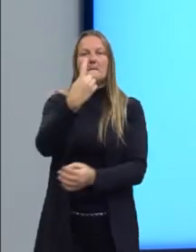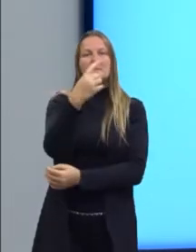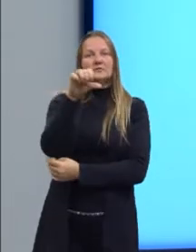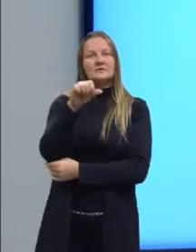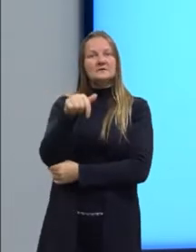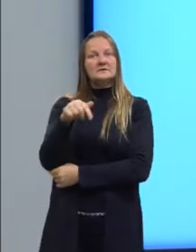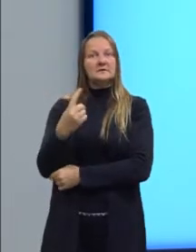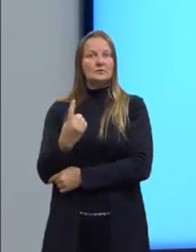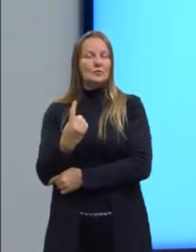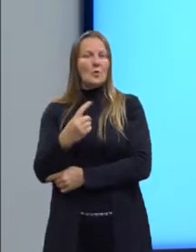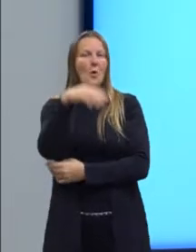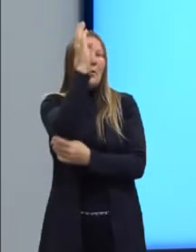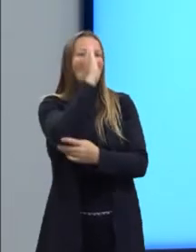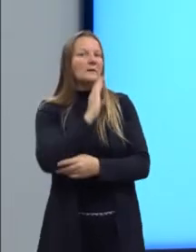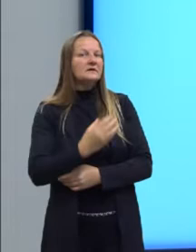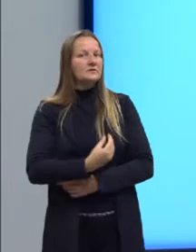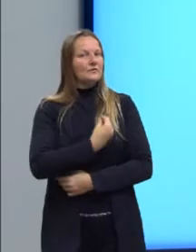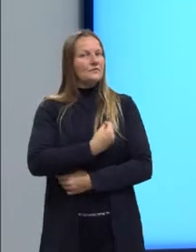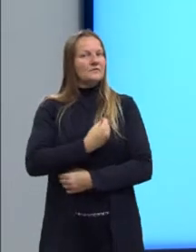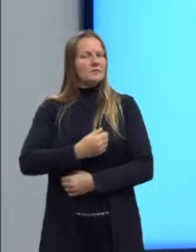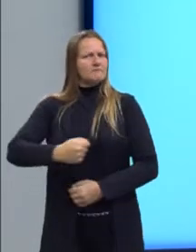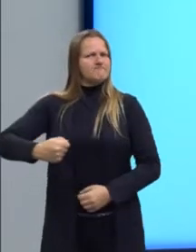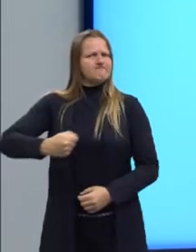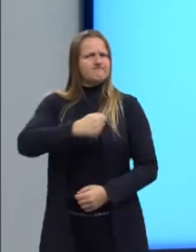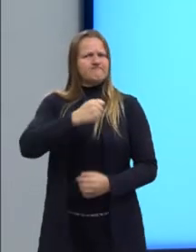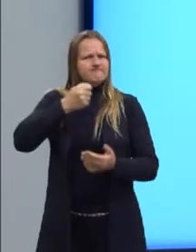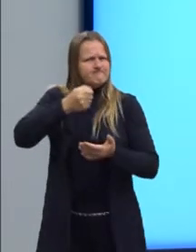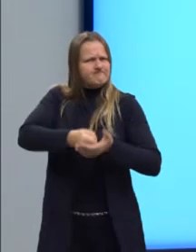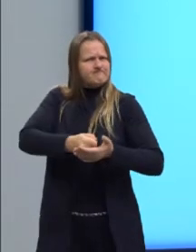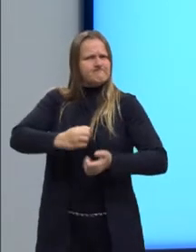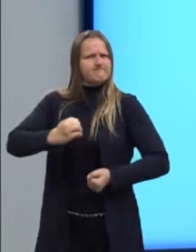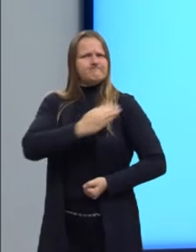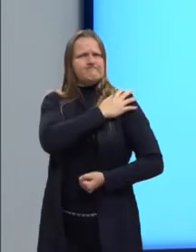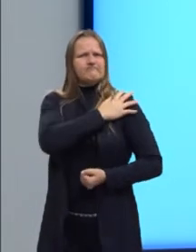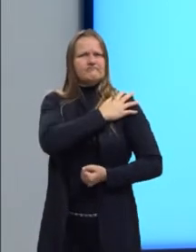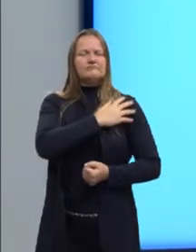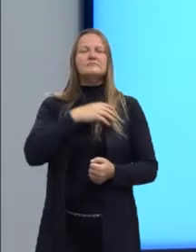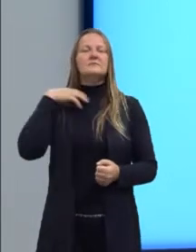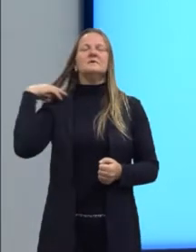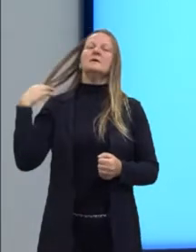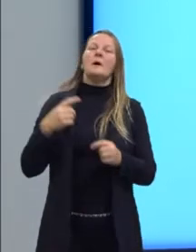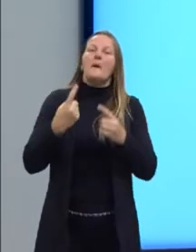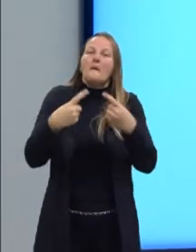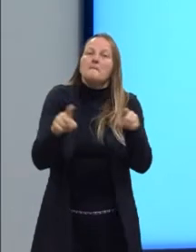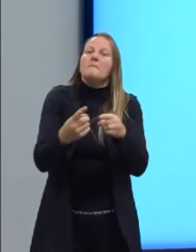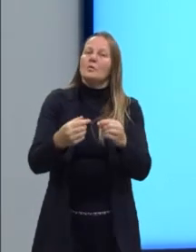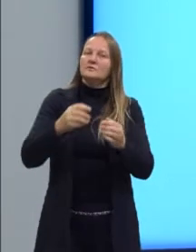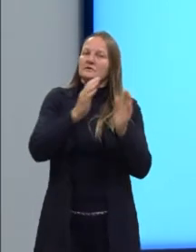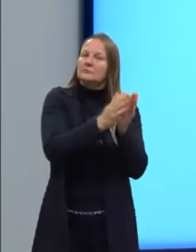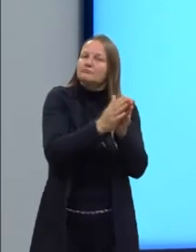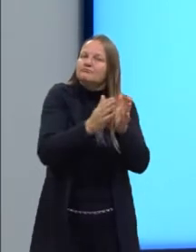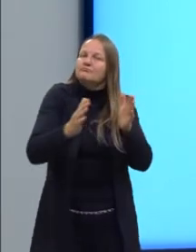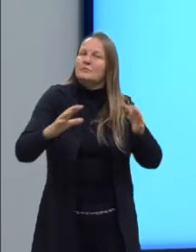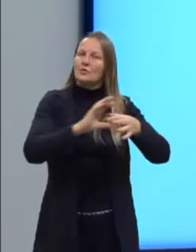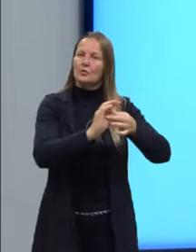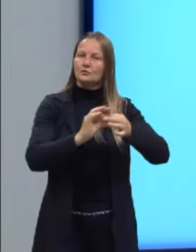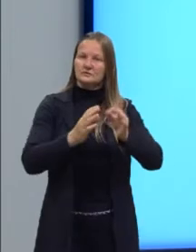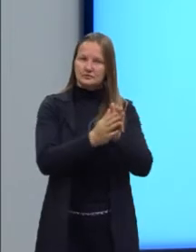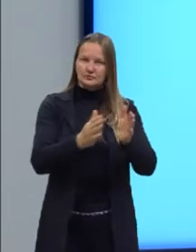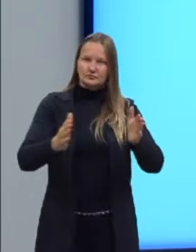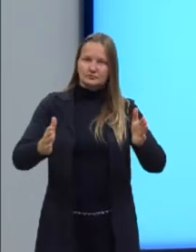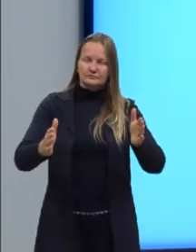1971 Brasil vivia né o regime da ditadura então a gente a música dentro do seu determinado contexto